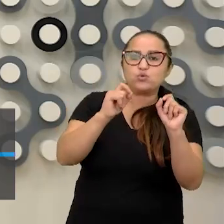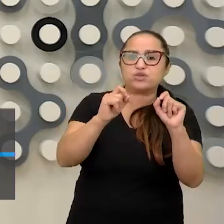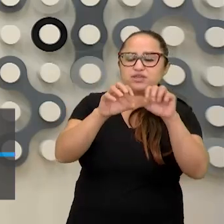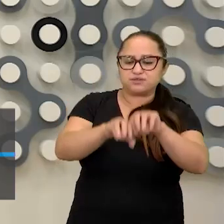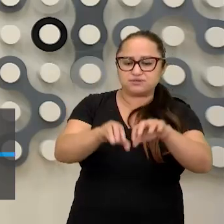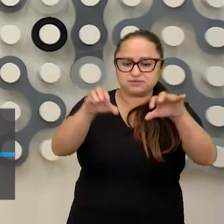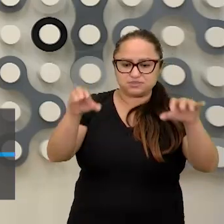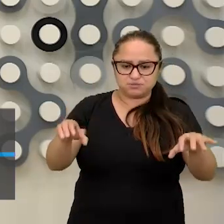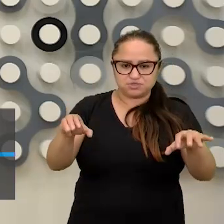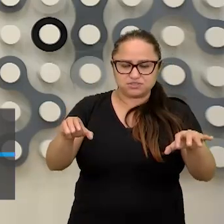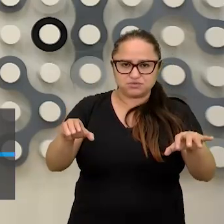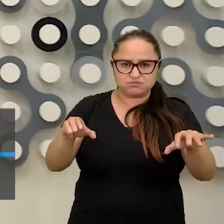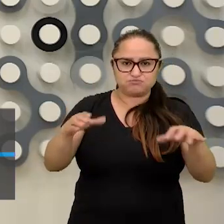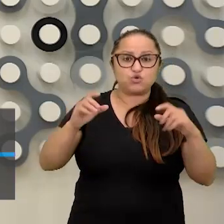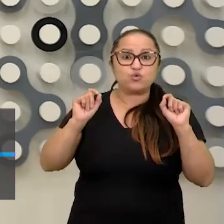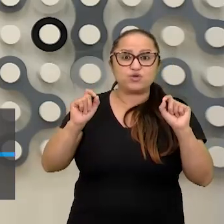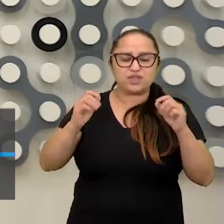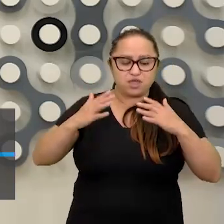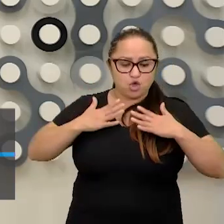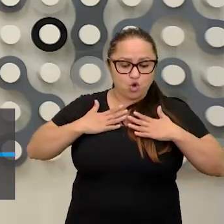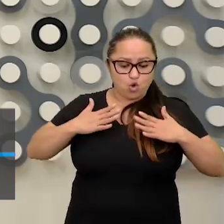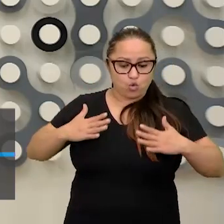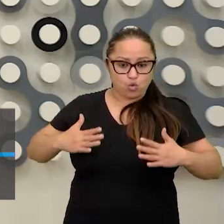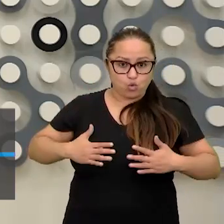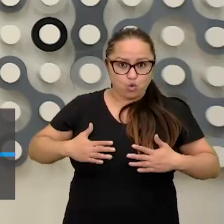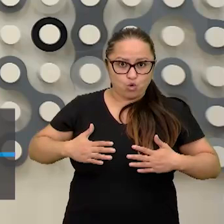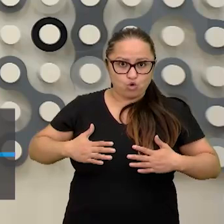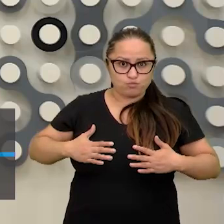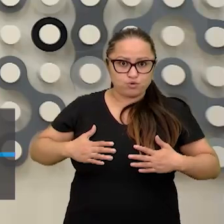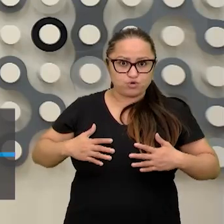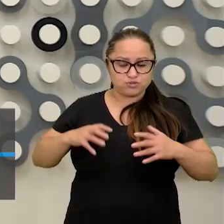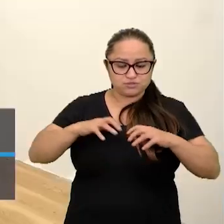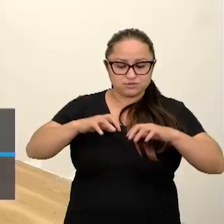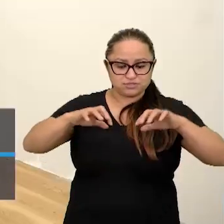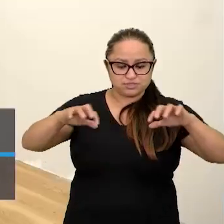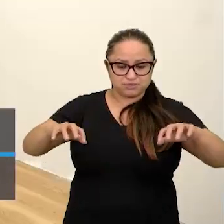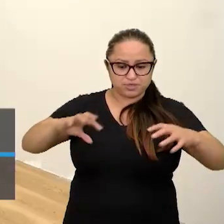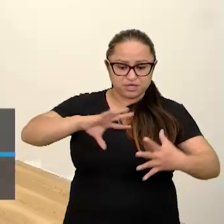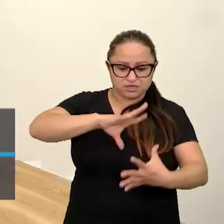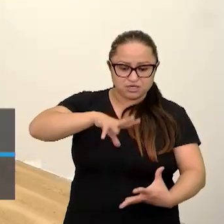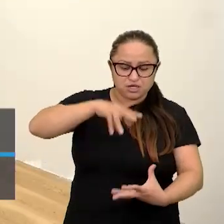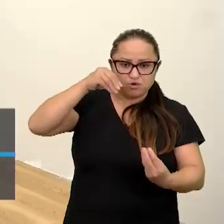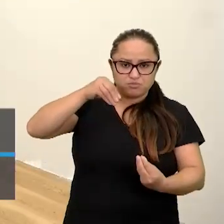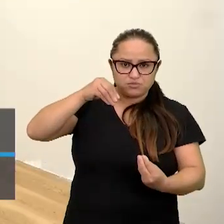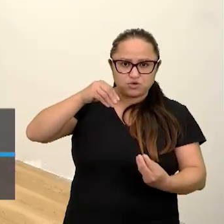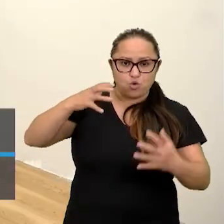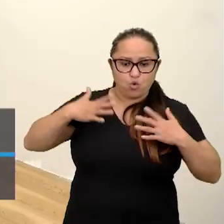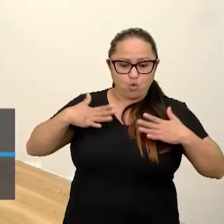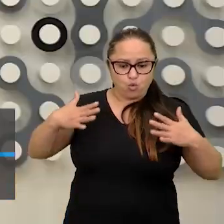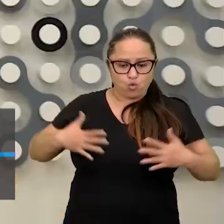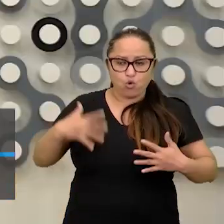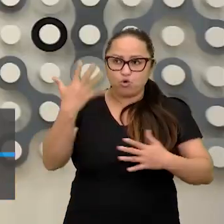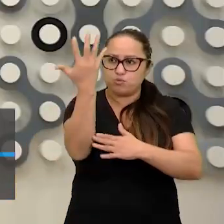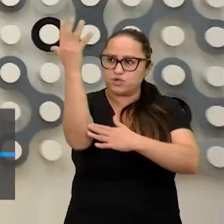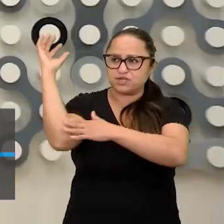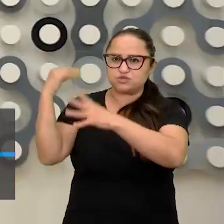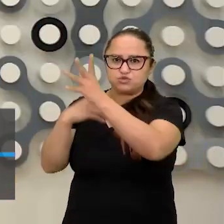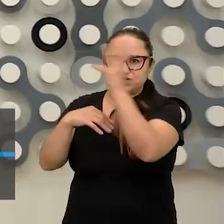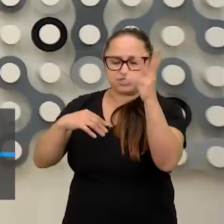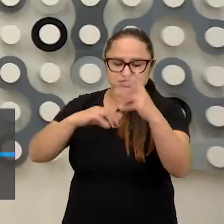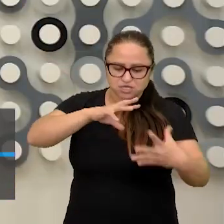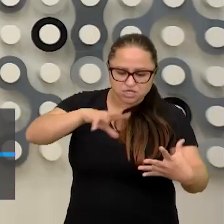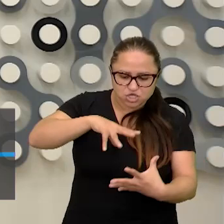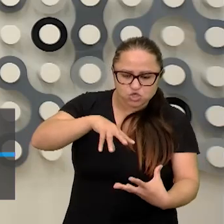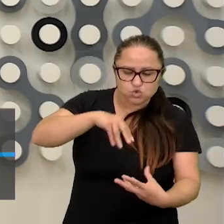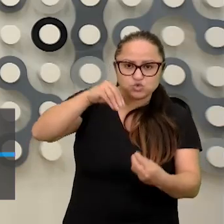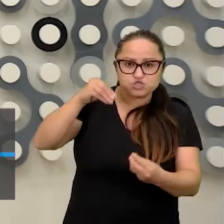separação corpo e alma, né? Sendo que o corpo denota a natureza e a alma, o espírito, a cultura. Então,